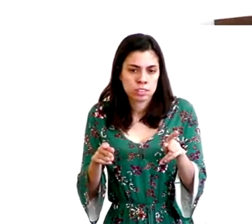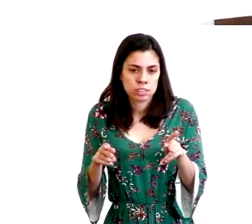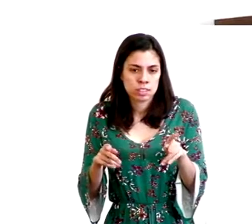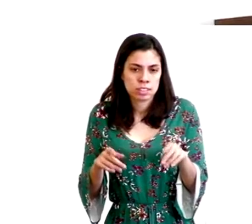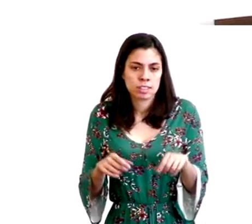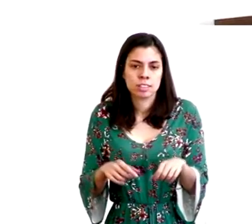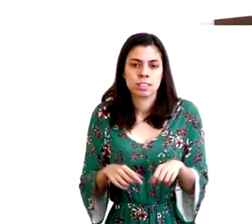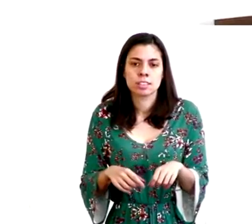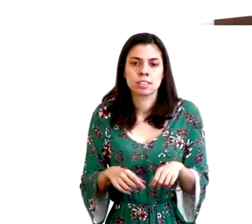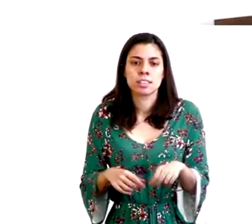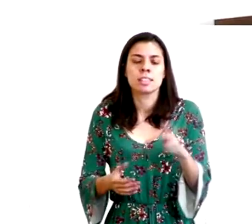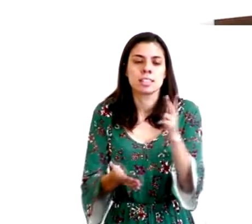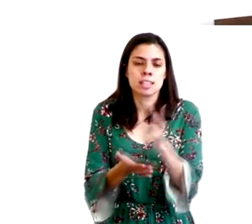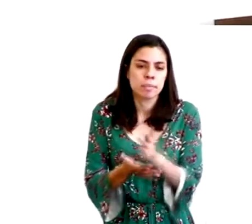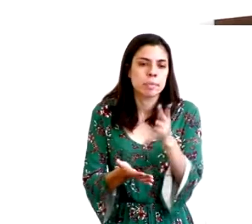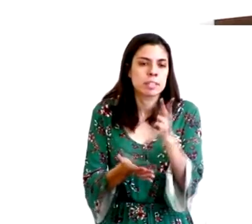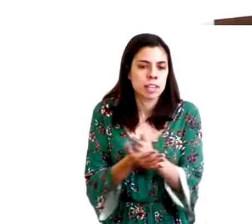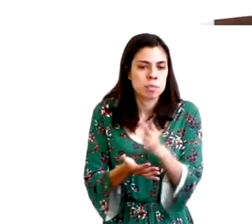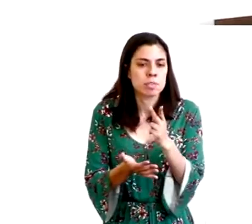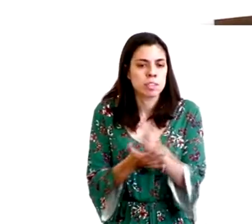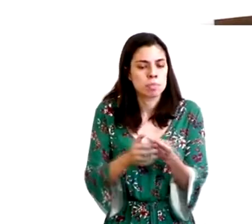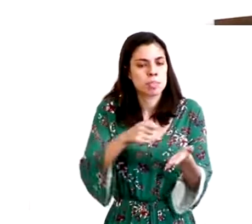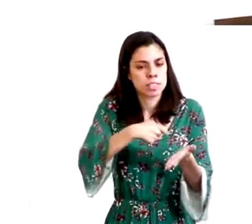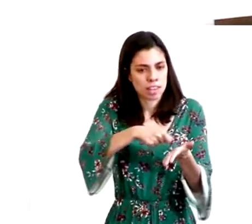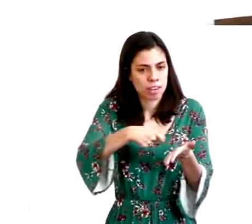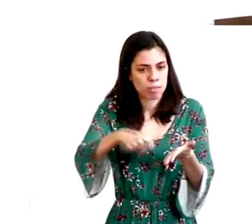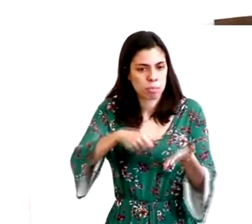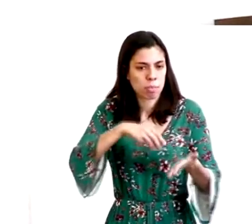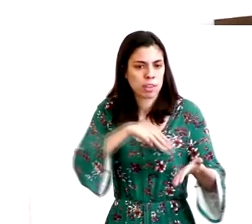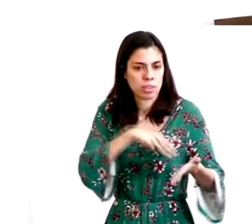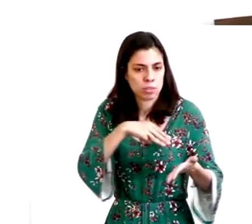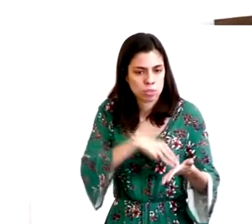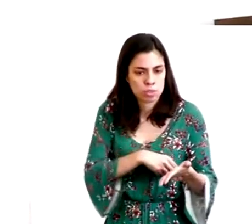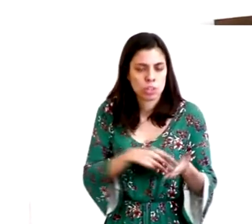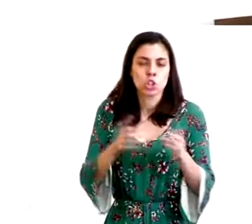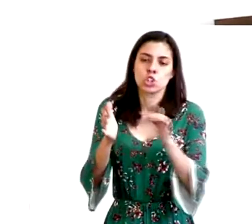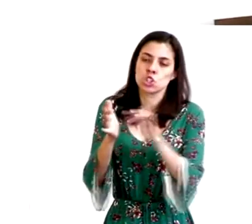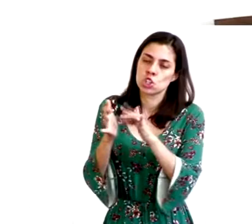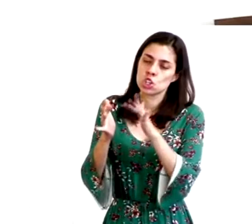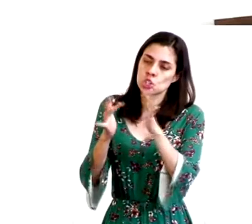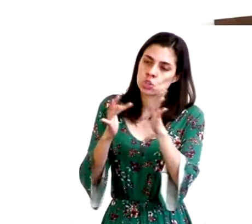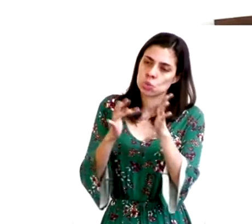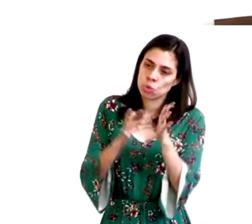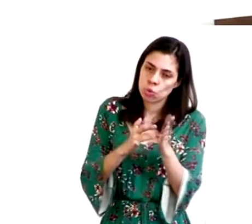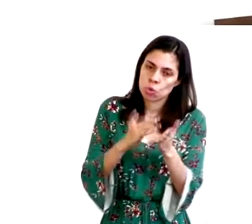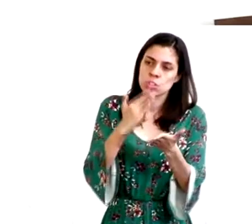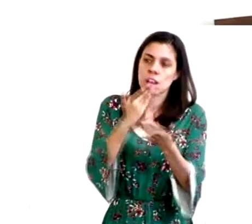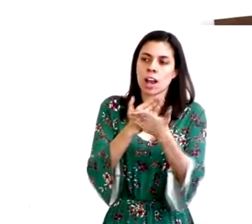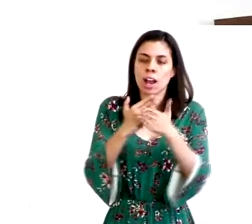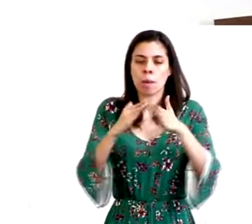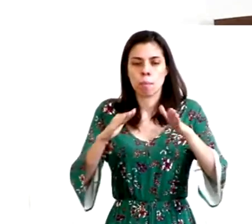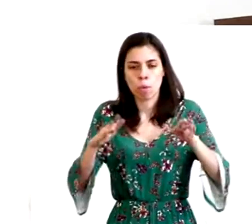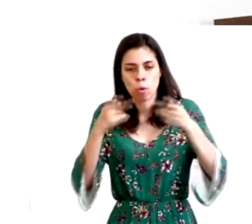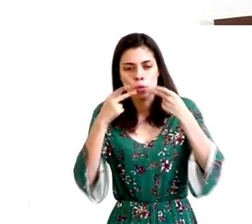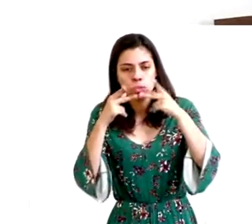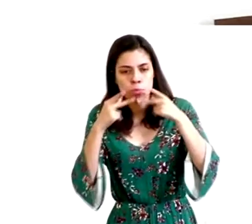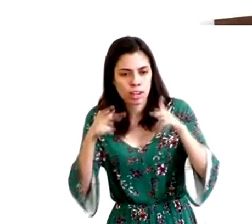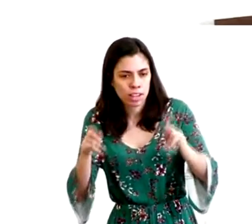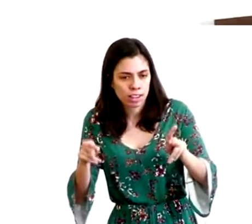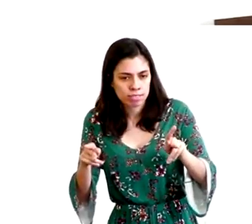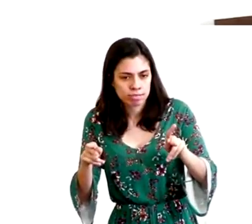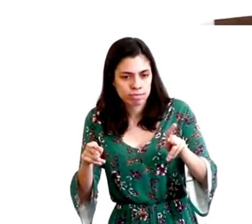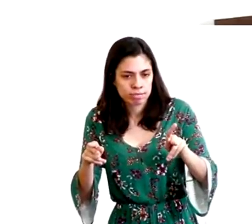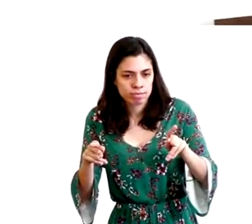reaparece por mais 4 vezes em todo o Evangelho de Mateus. Portanto, sempre que você lê o Evangelho